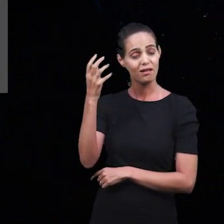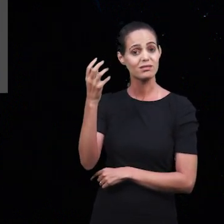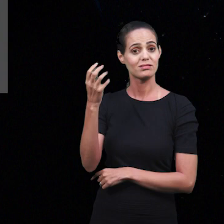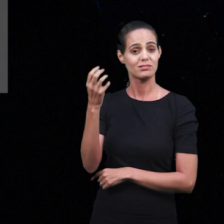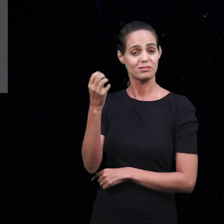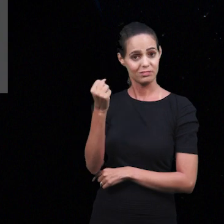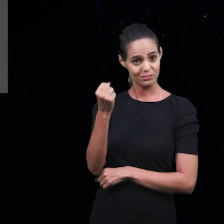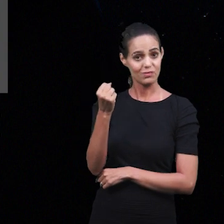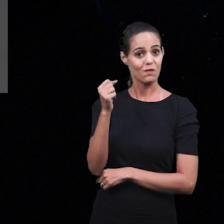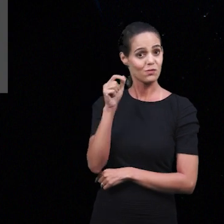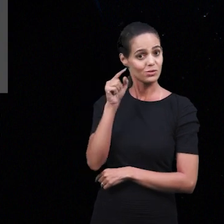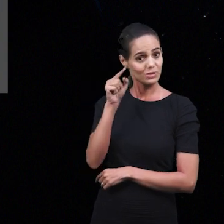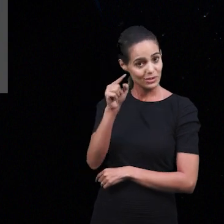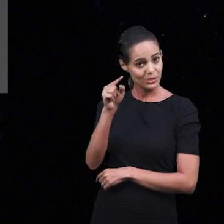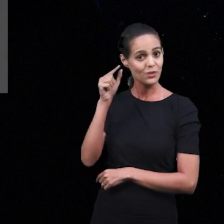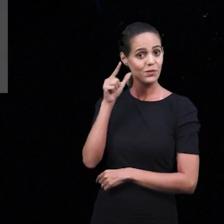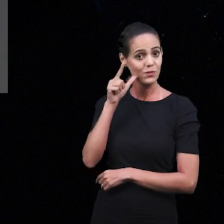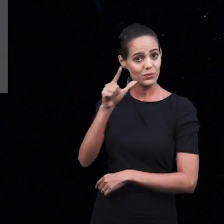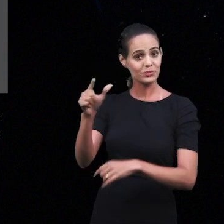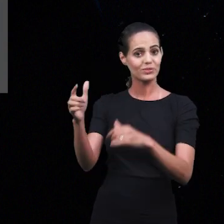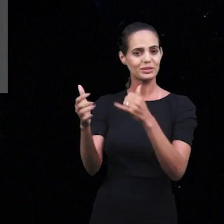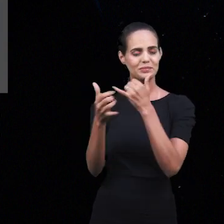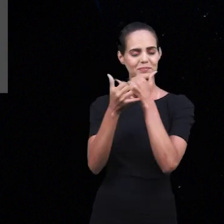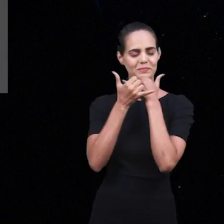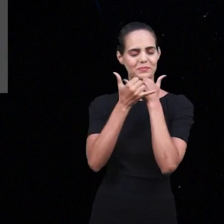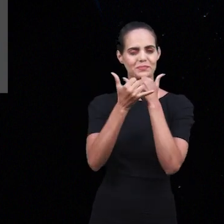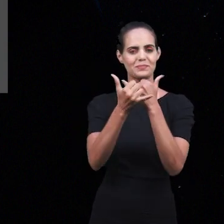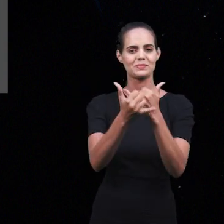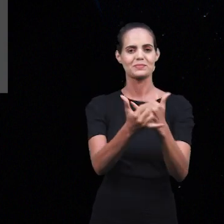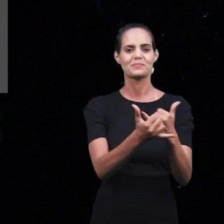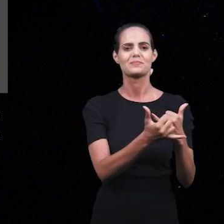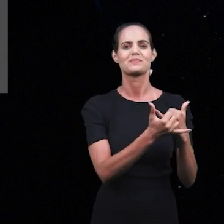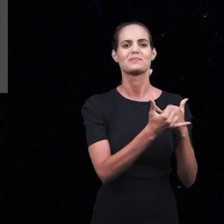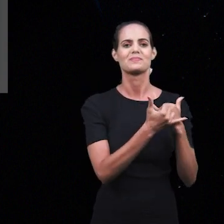tu terás o seu perdão.